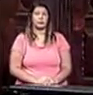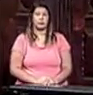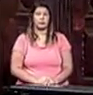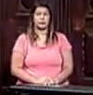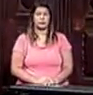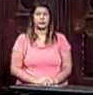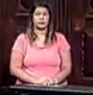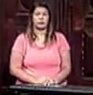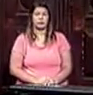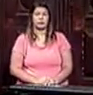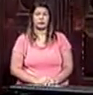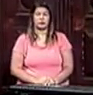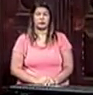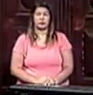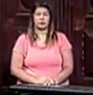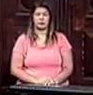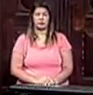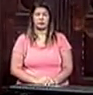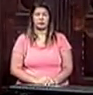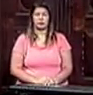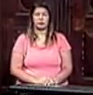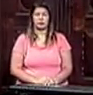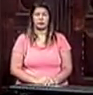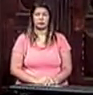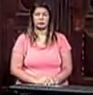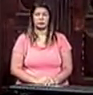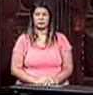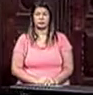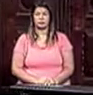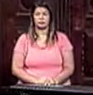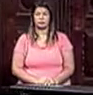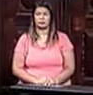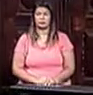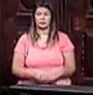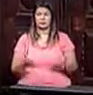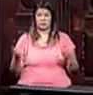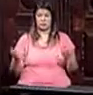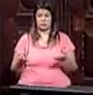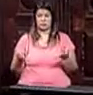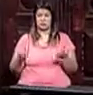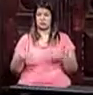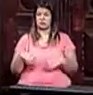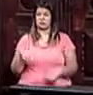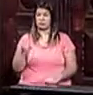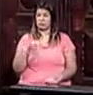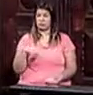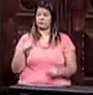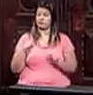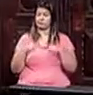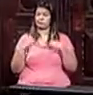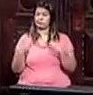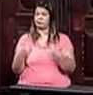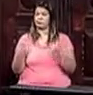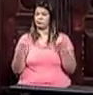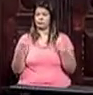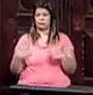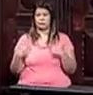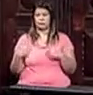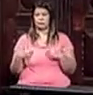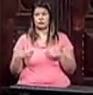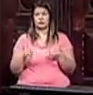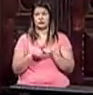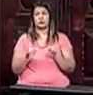Então, está claro um pouco aí o que tem que fazer, né? Agora, tem que ter unidade das forças, inclusive